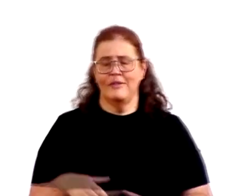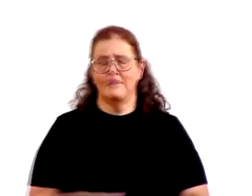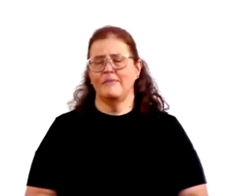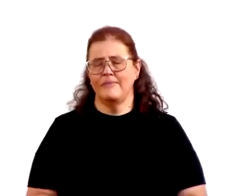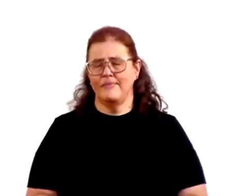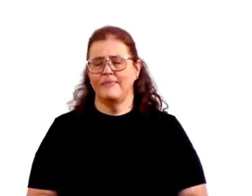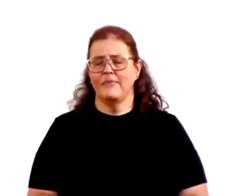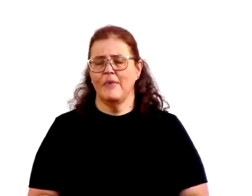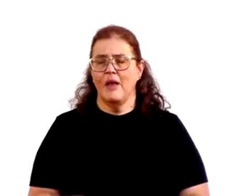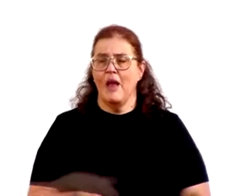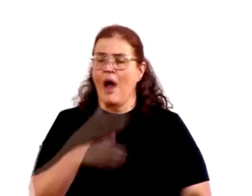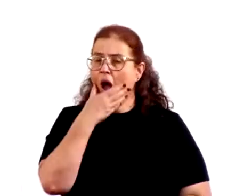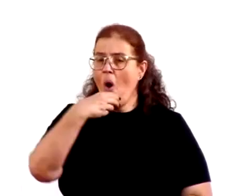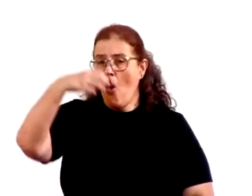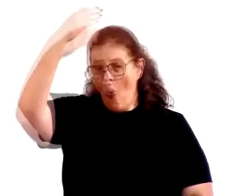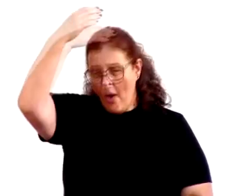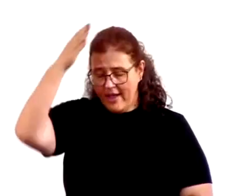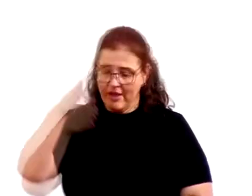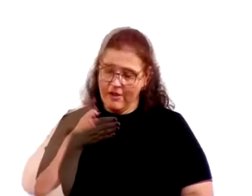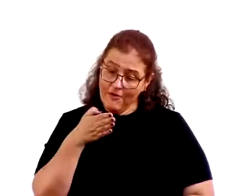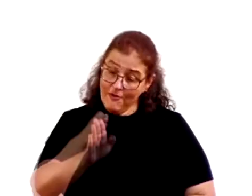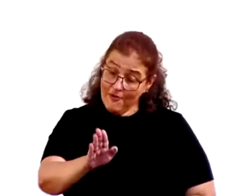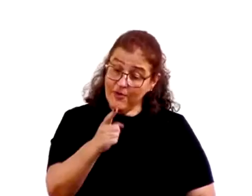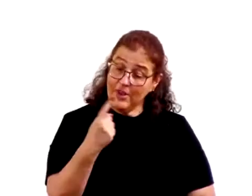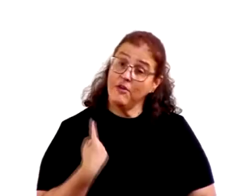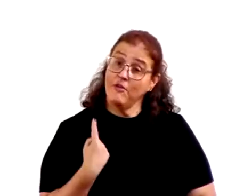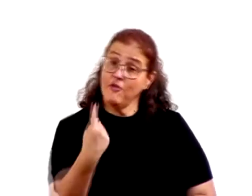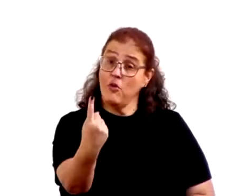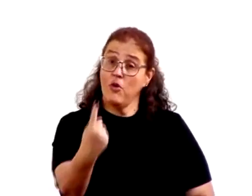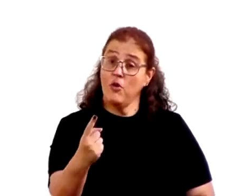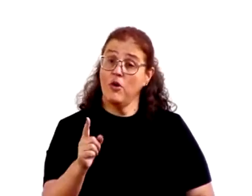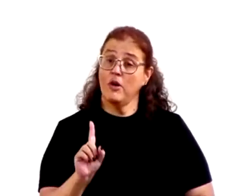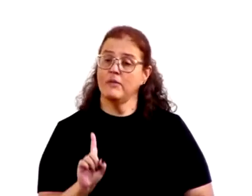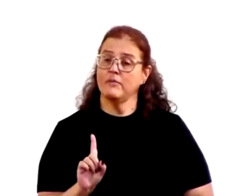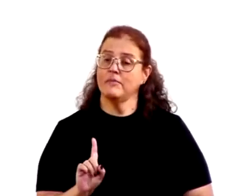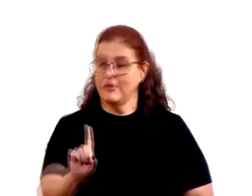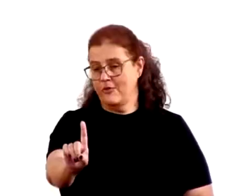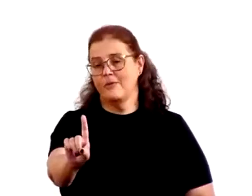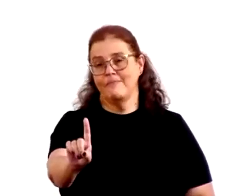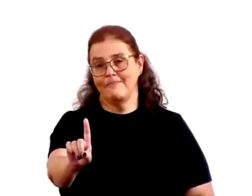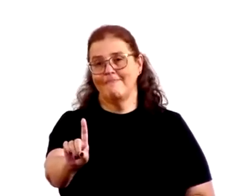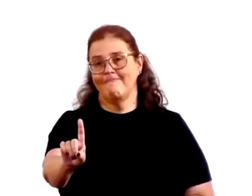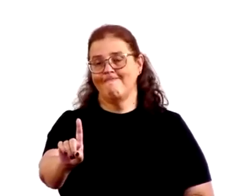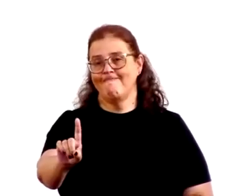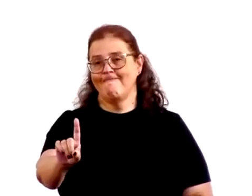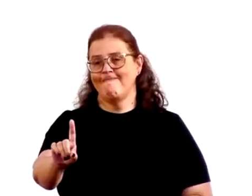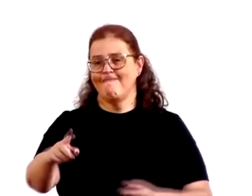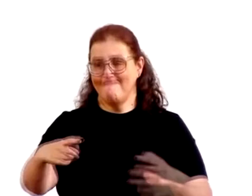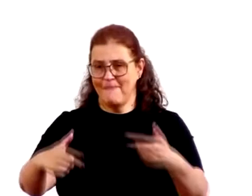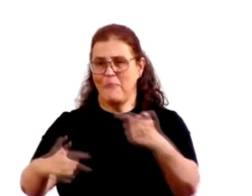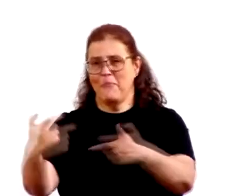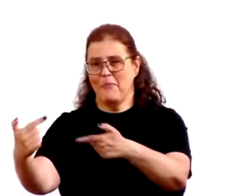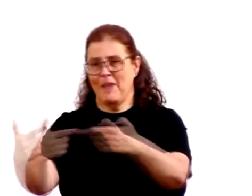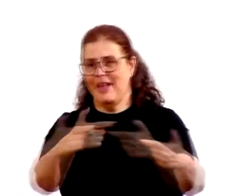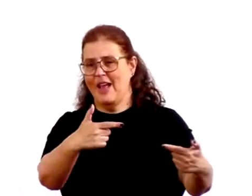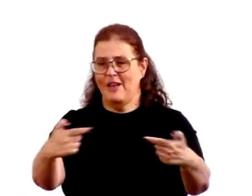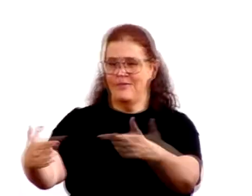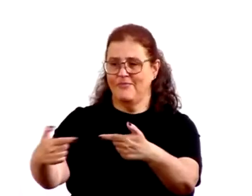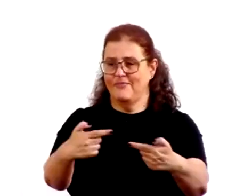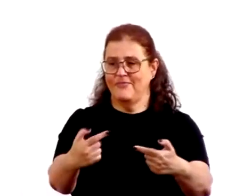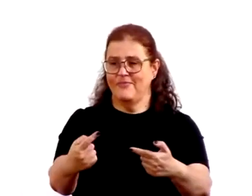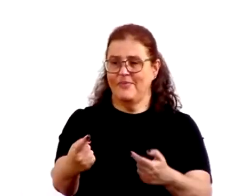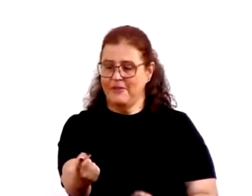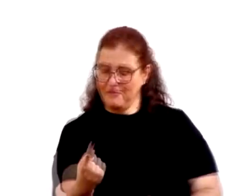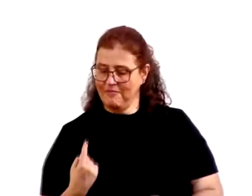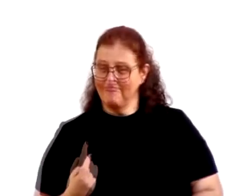para a batalha, que nenhum inimigo pôde suportar, que os demônios diziam, não faça isso, nós sabemos quem o Senhor